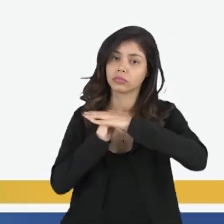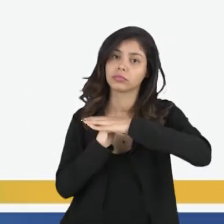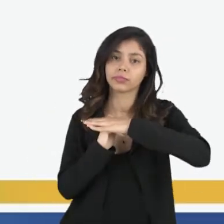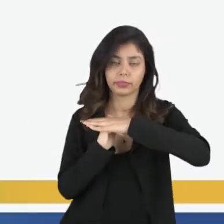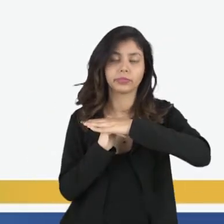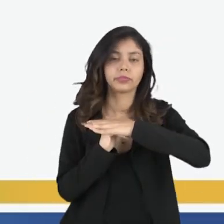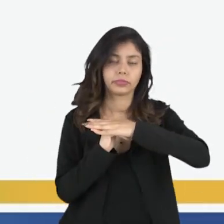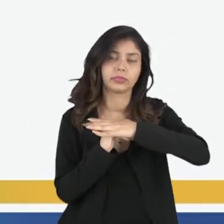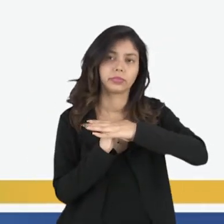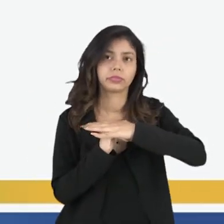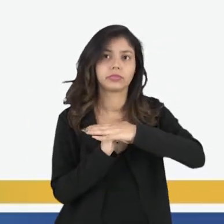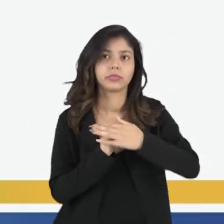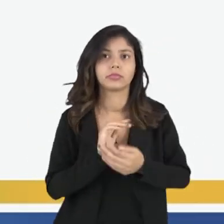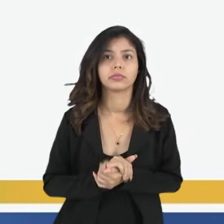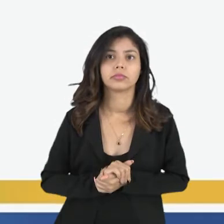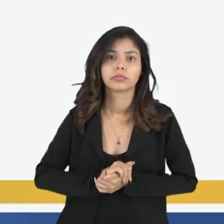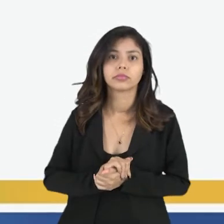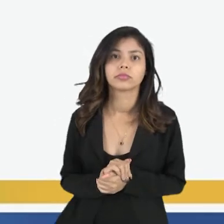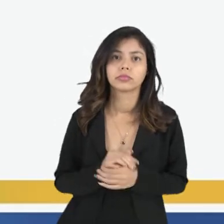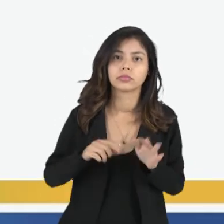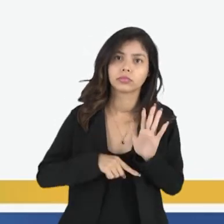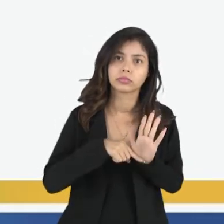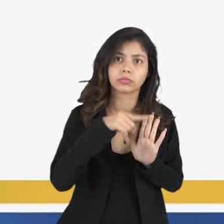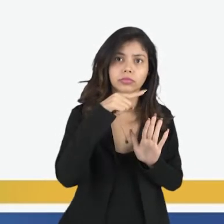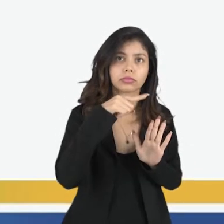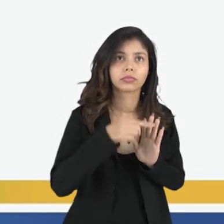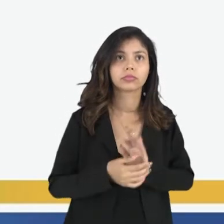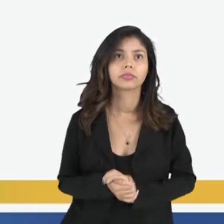pressão e da térmica.